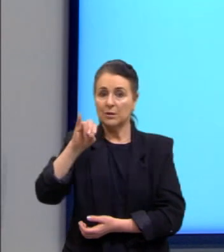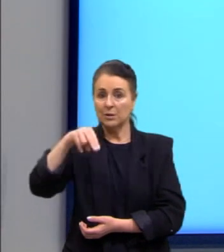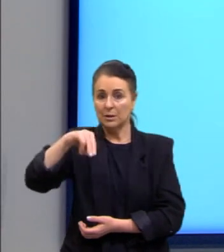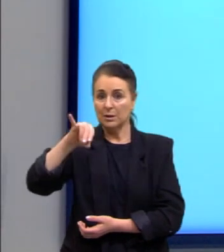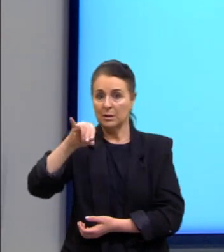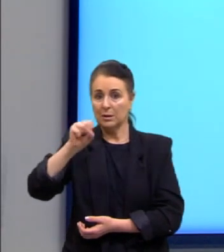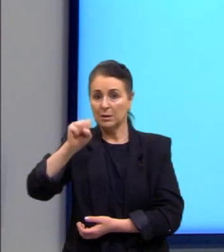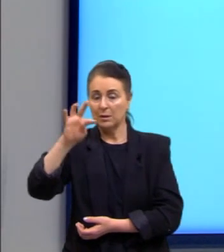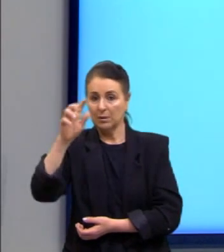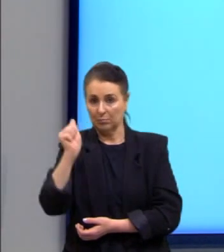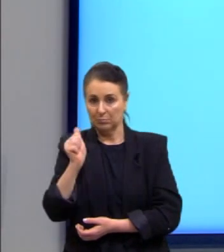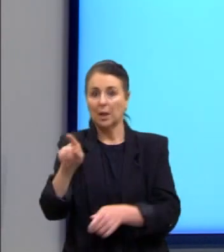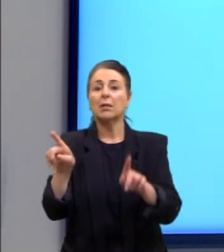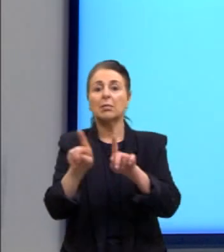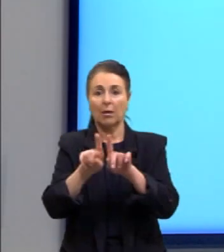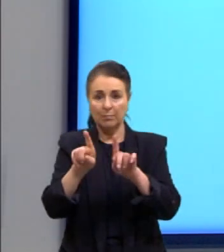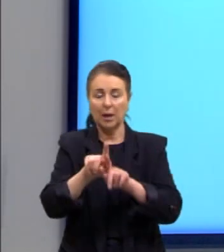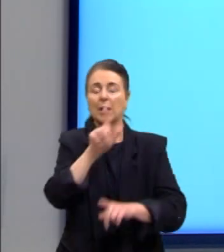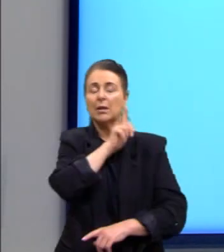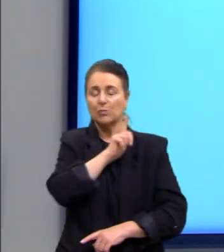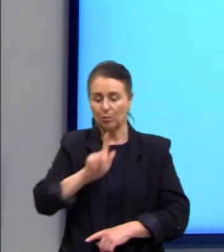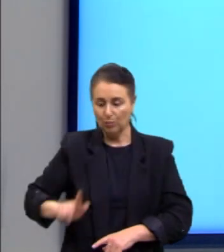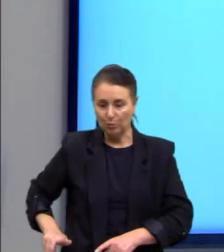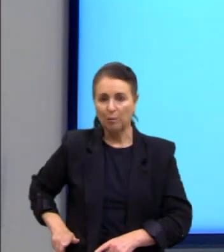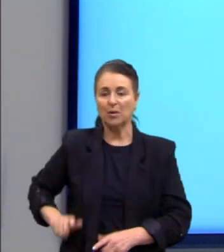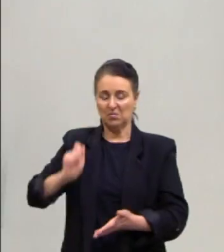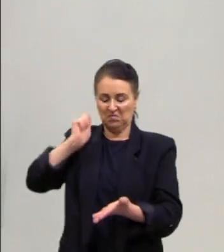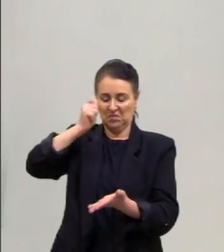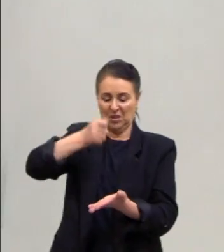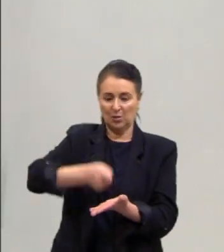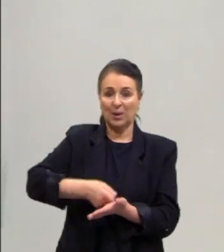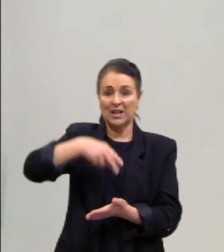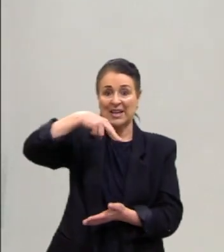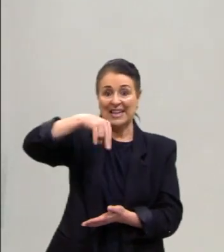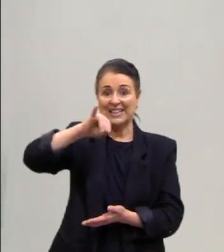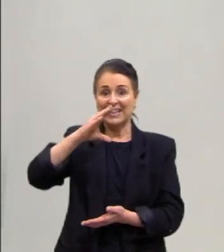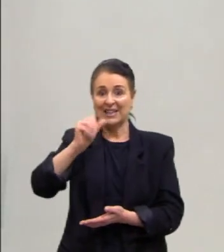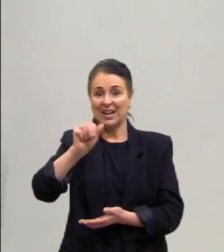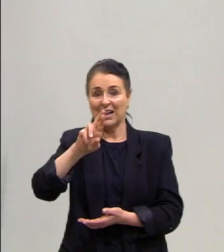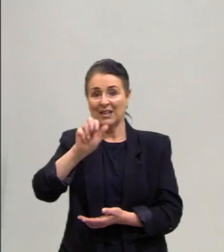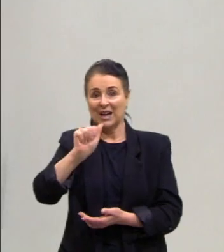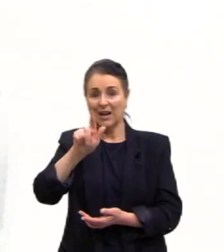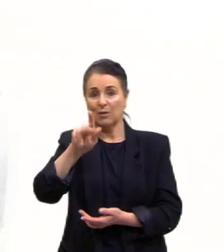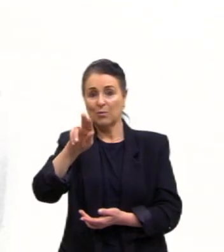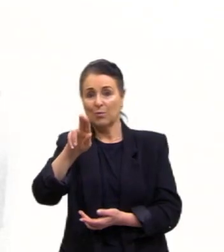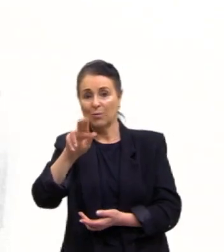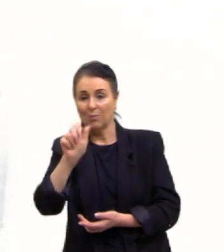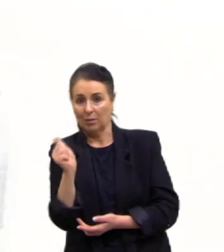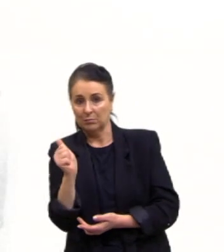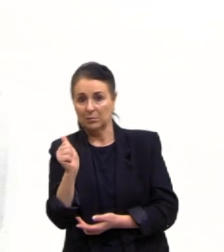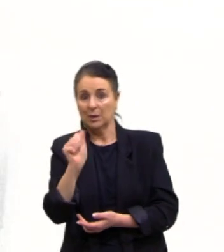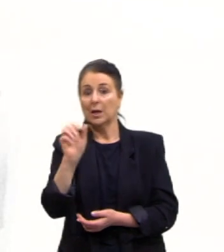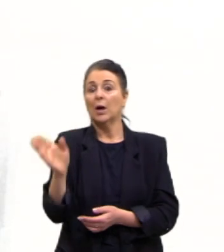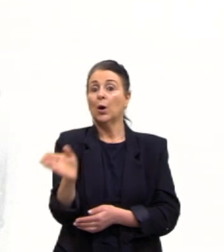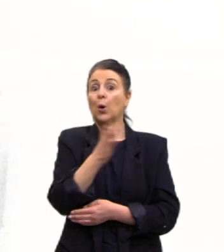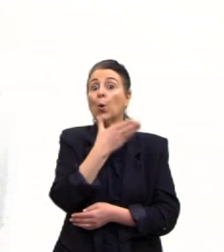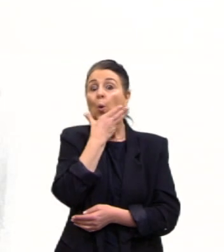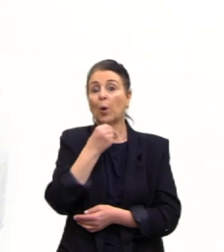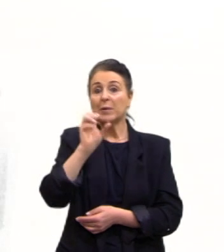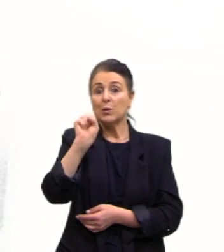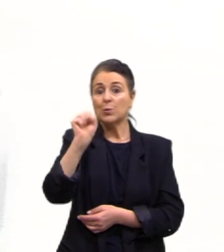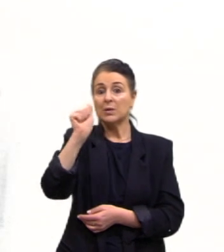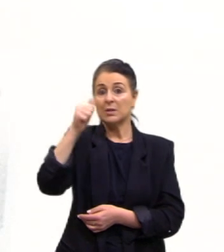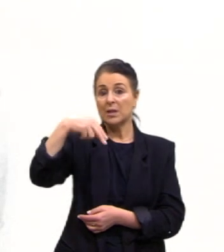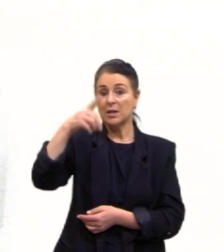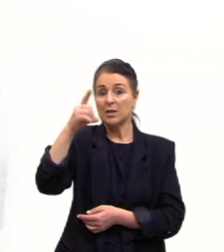governada por um ditador que defendia interesses americanos né Foi um fazendeiro que ajudou a